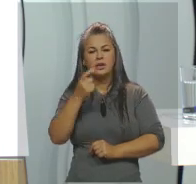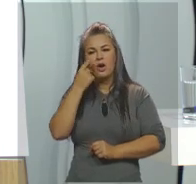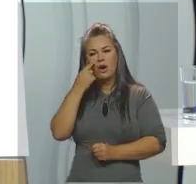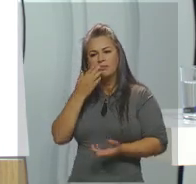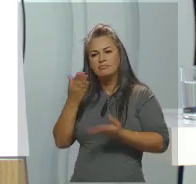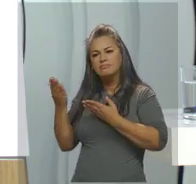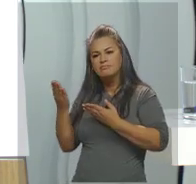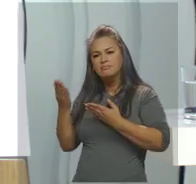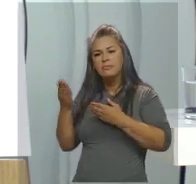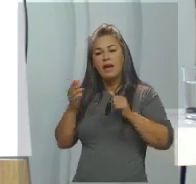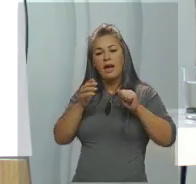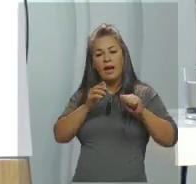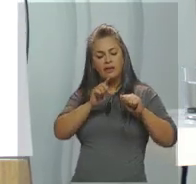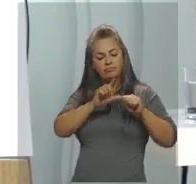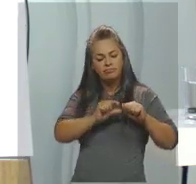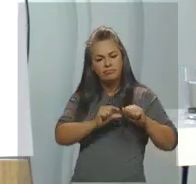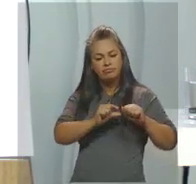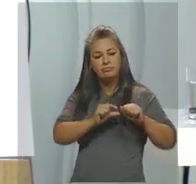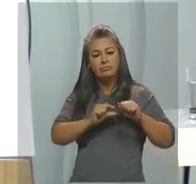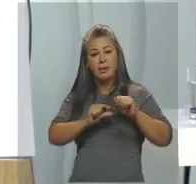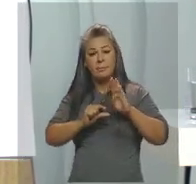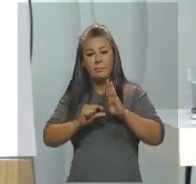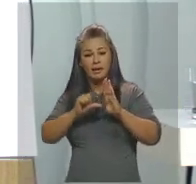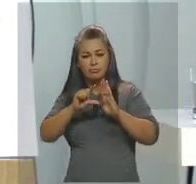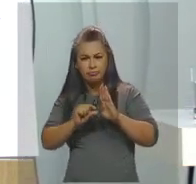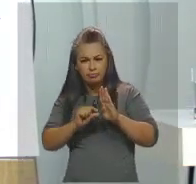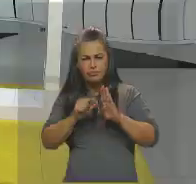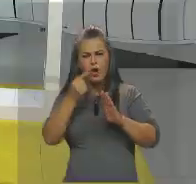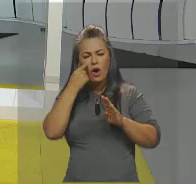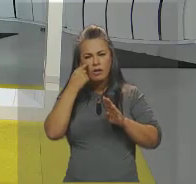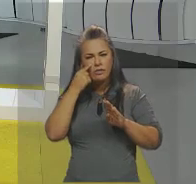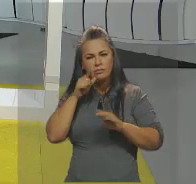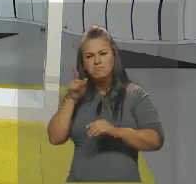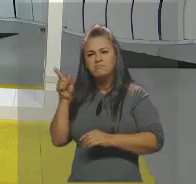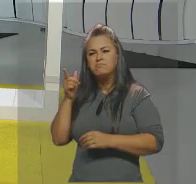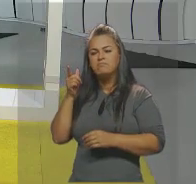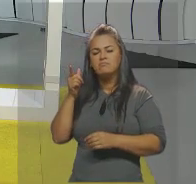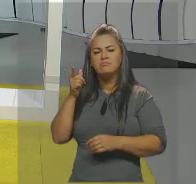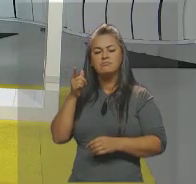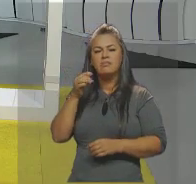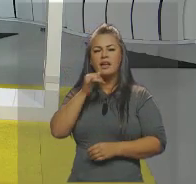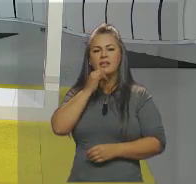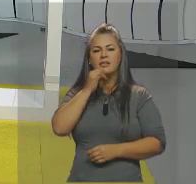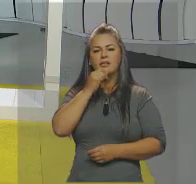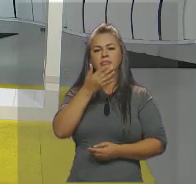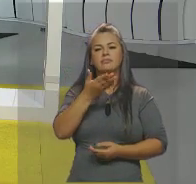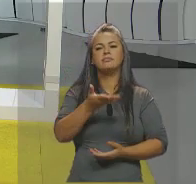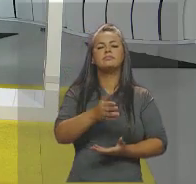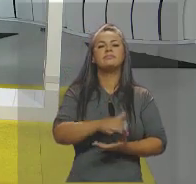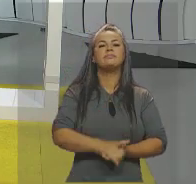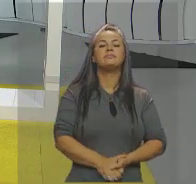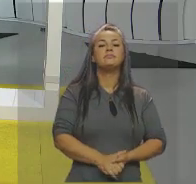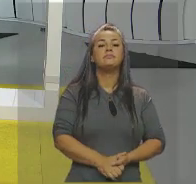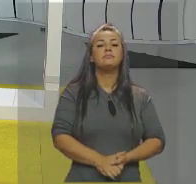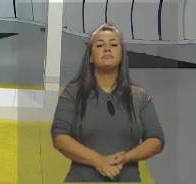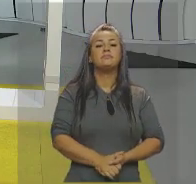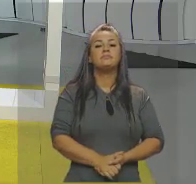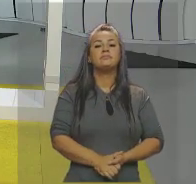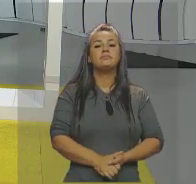Bzinho. Vamos para a prática. Olha aqui comigo. Se eu cruzar,